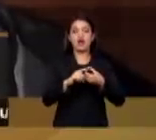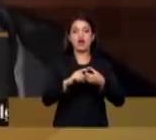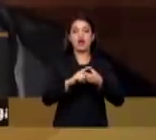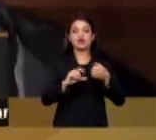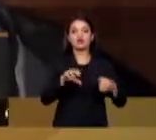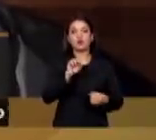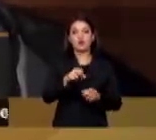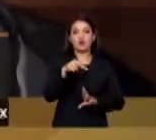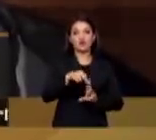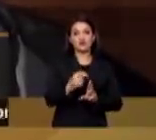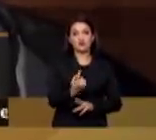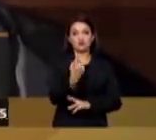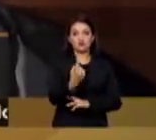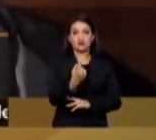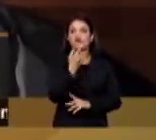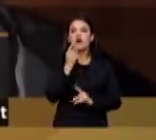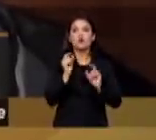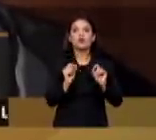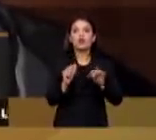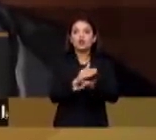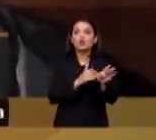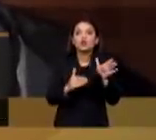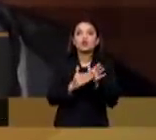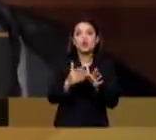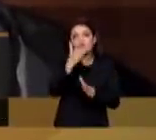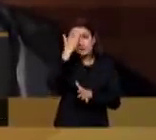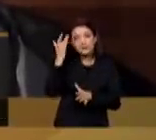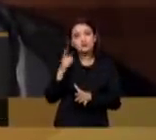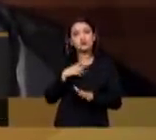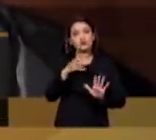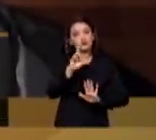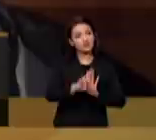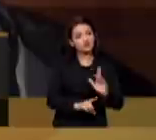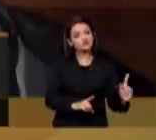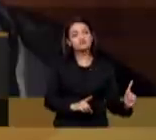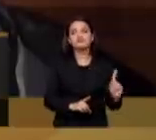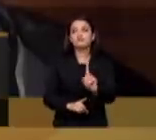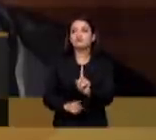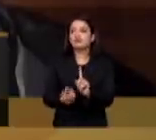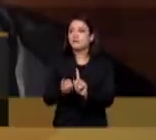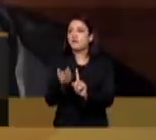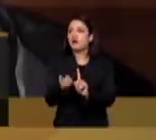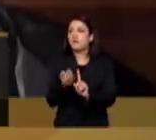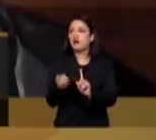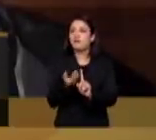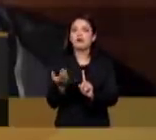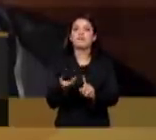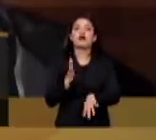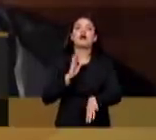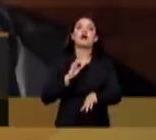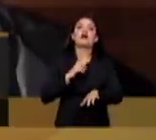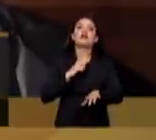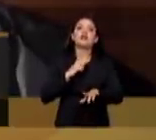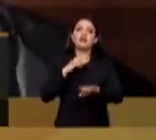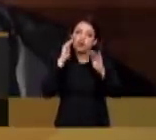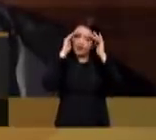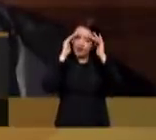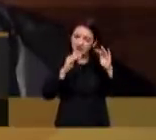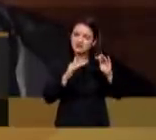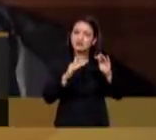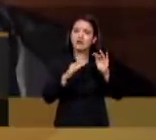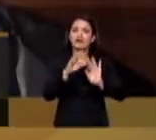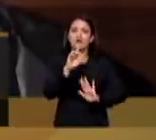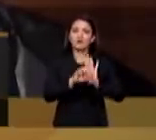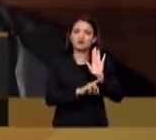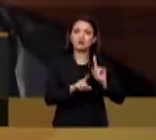toda pessoa tem direito a ser ouvida com as devidas garantias e dentro de um prazo razoável por um